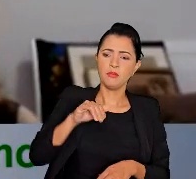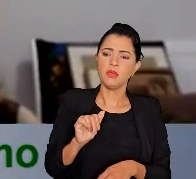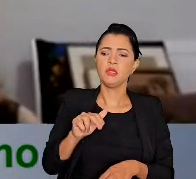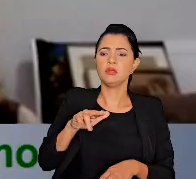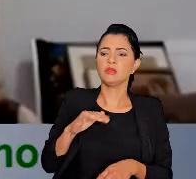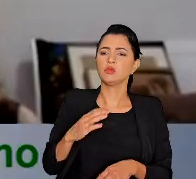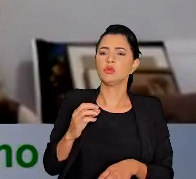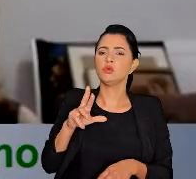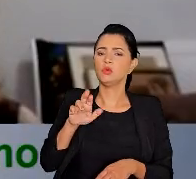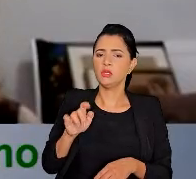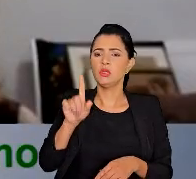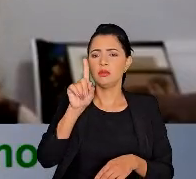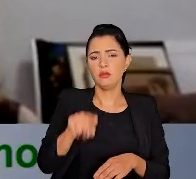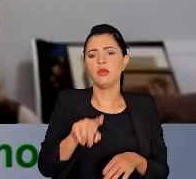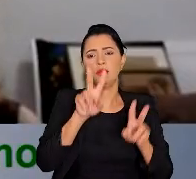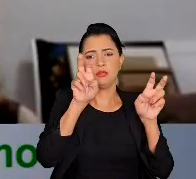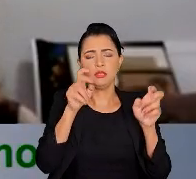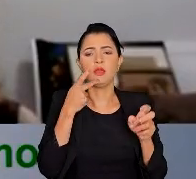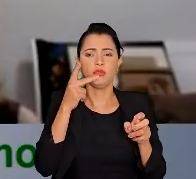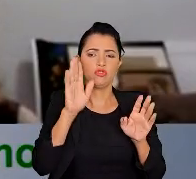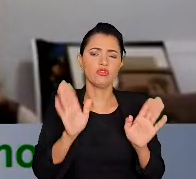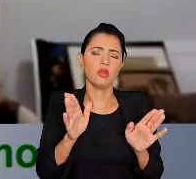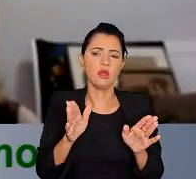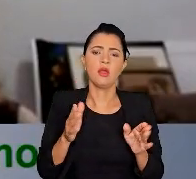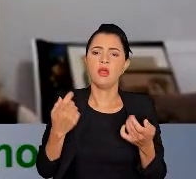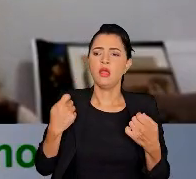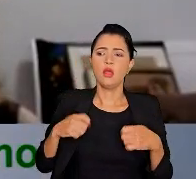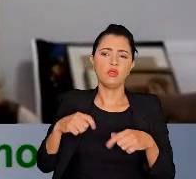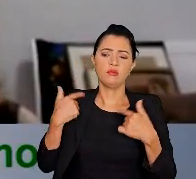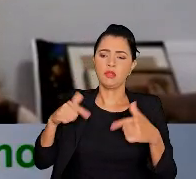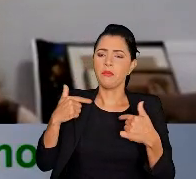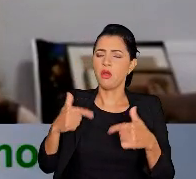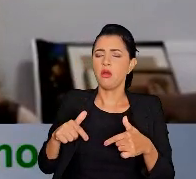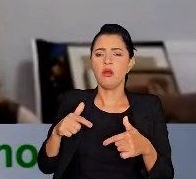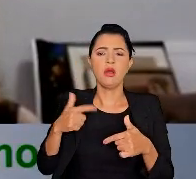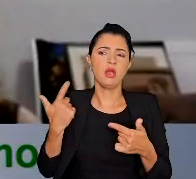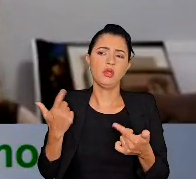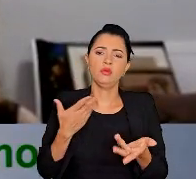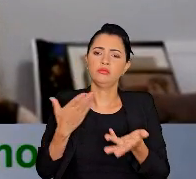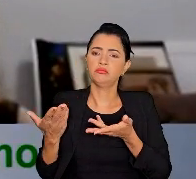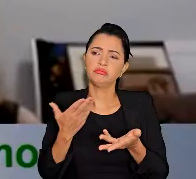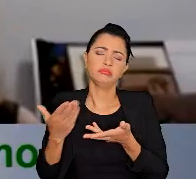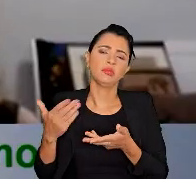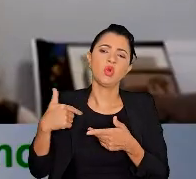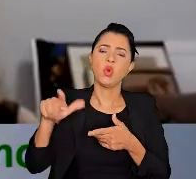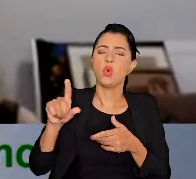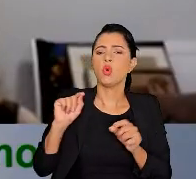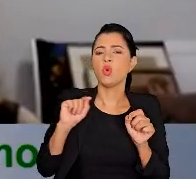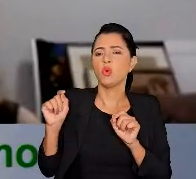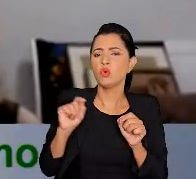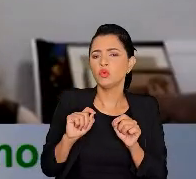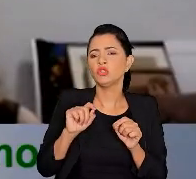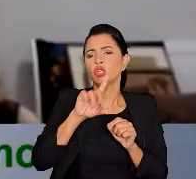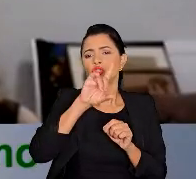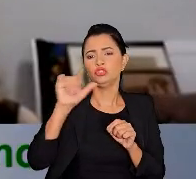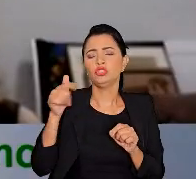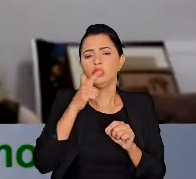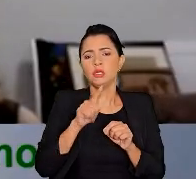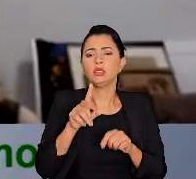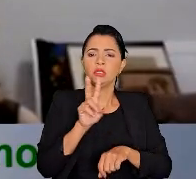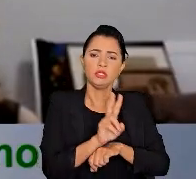trata justamente dessa questão, dispensa de trabalho e prestação alternativa em dias de